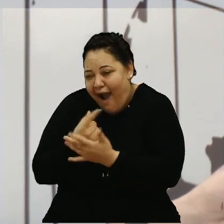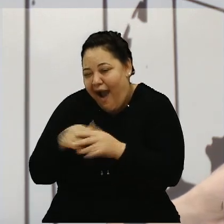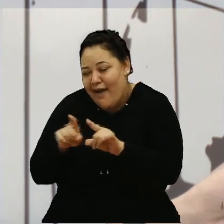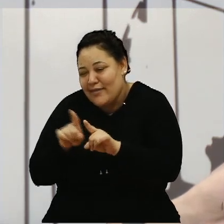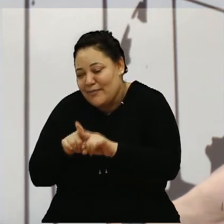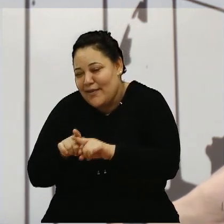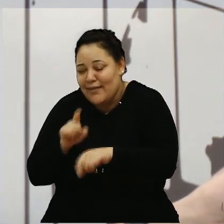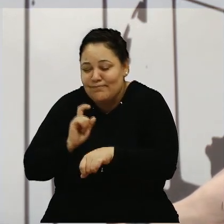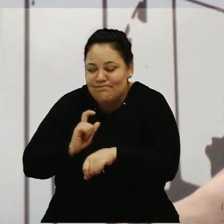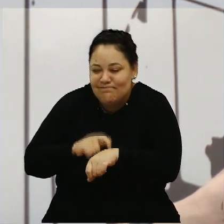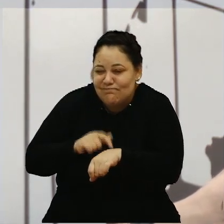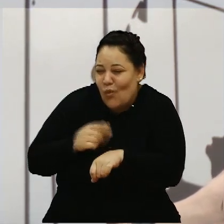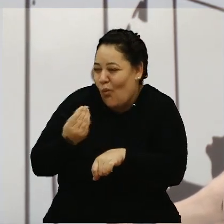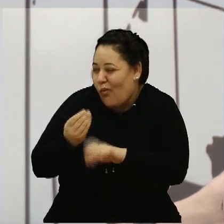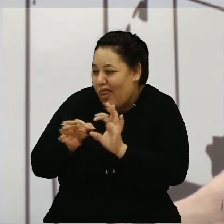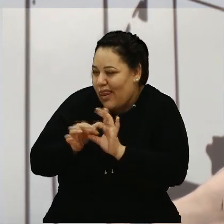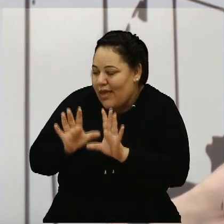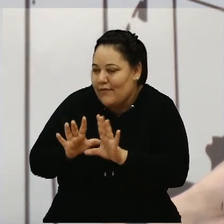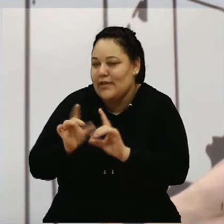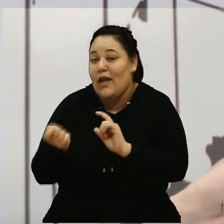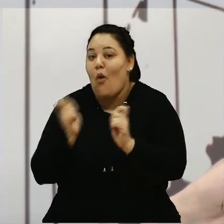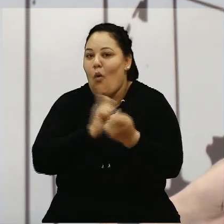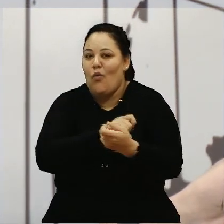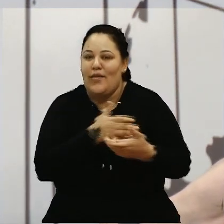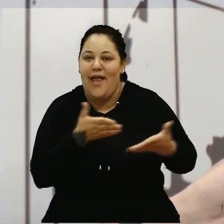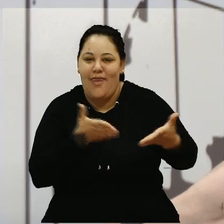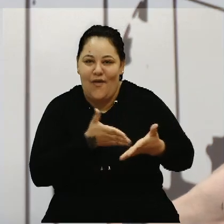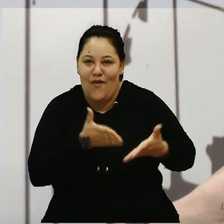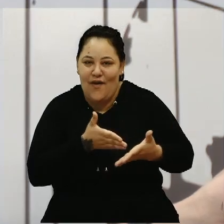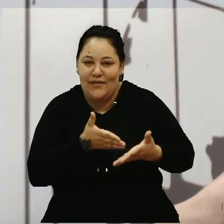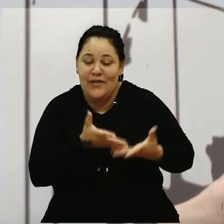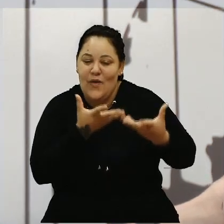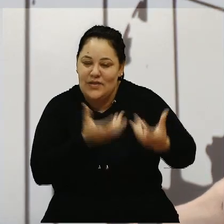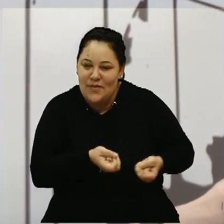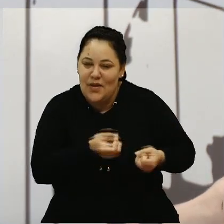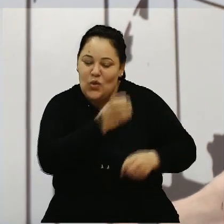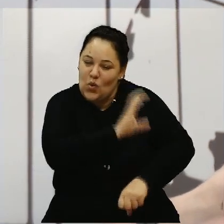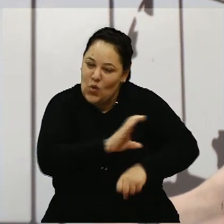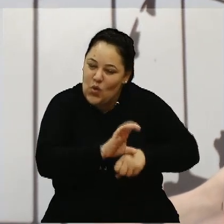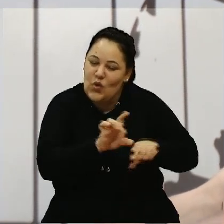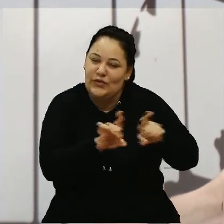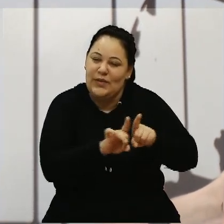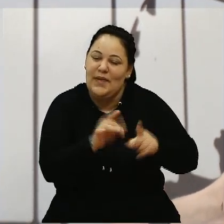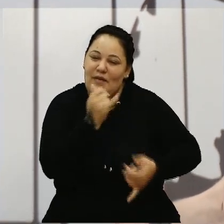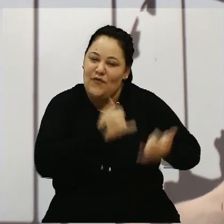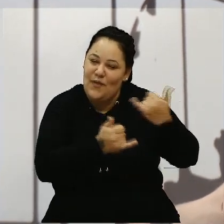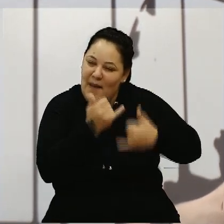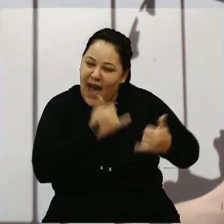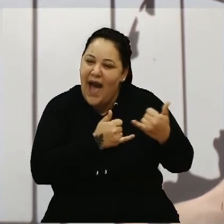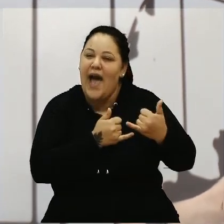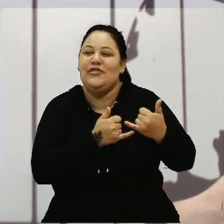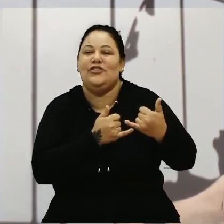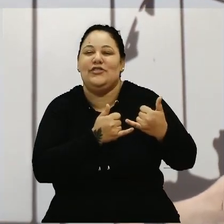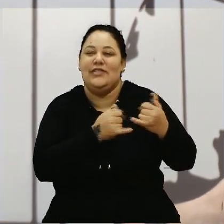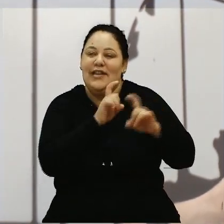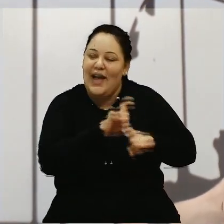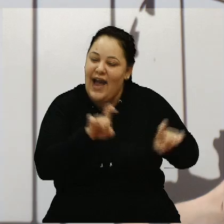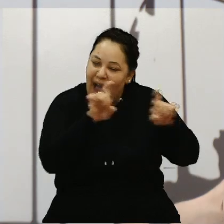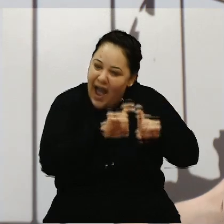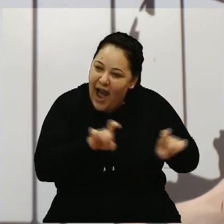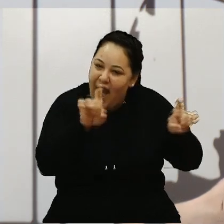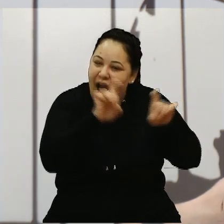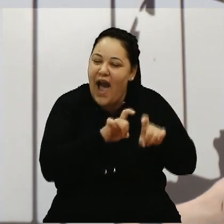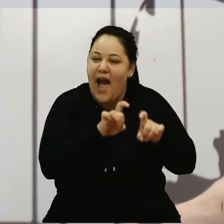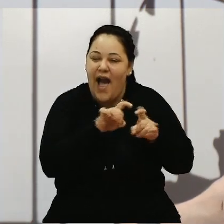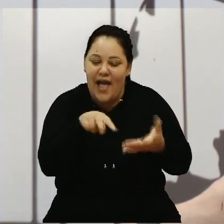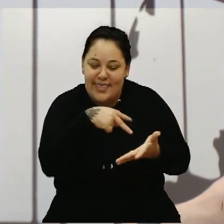ocioso, e eles estão lá no contraturno, eles estão lá recebendo cursos de informática, de música, de dança,